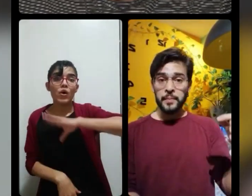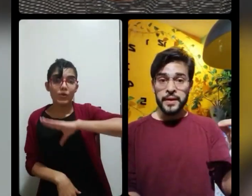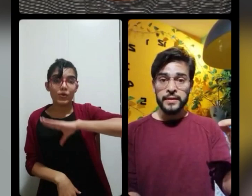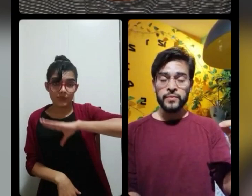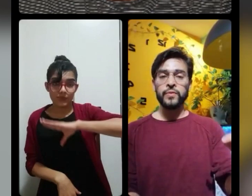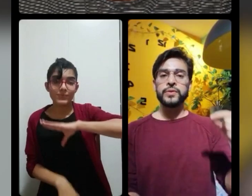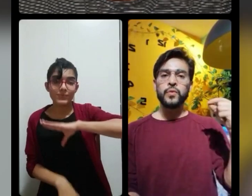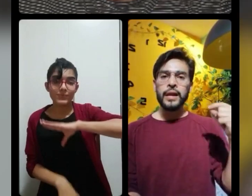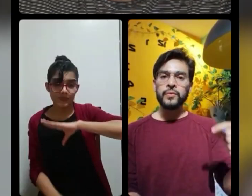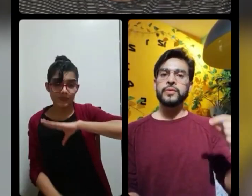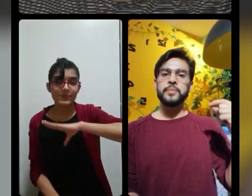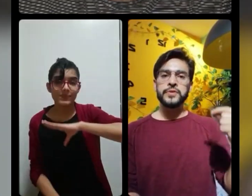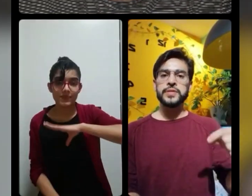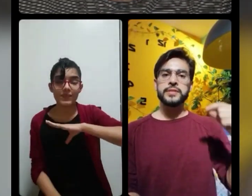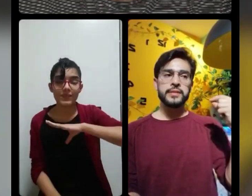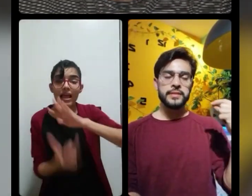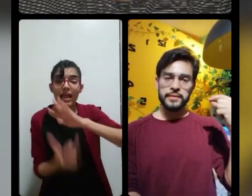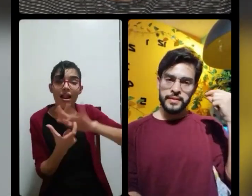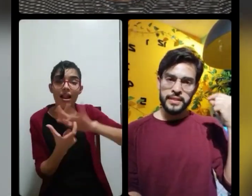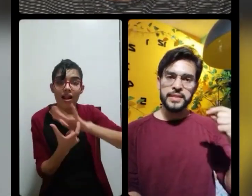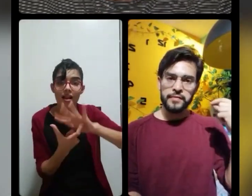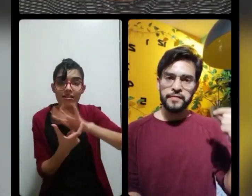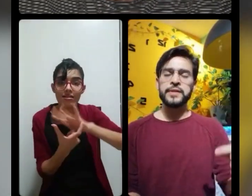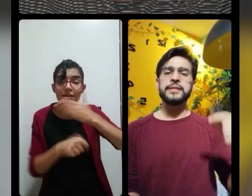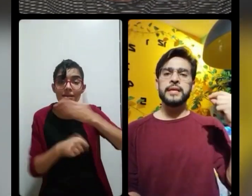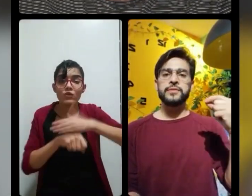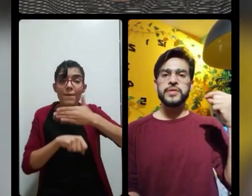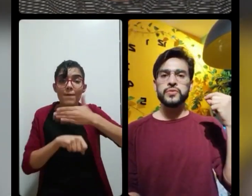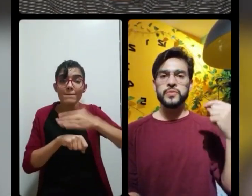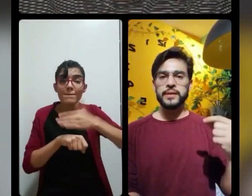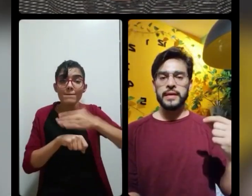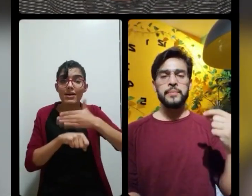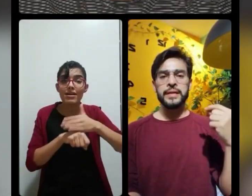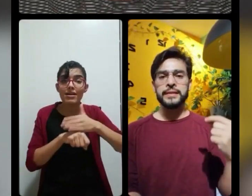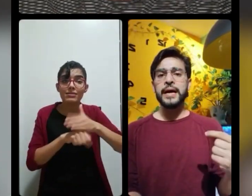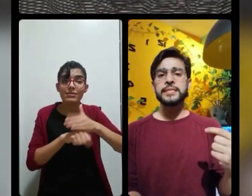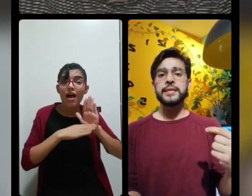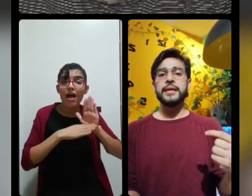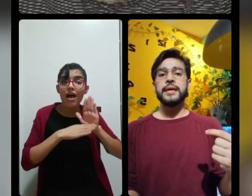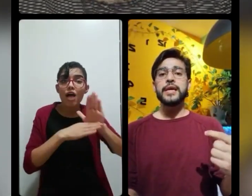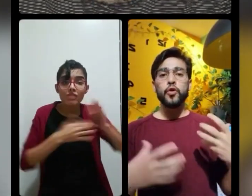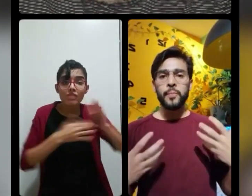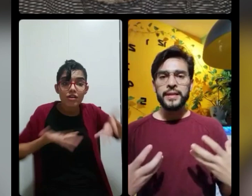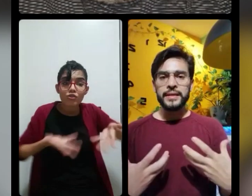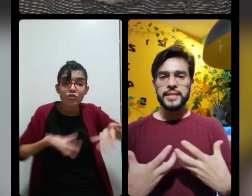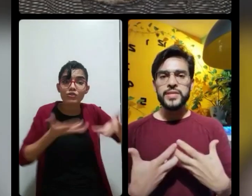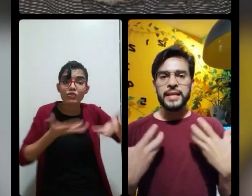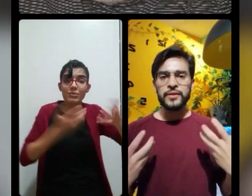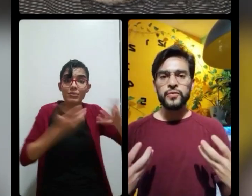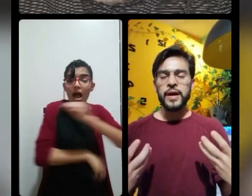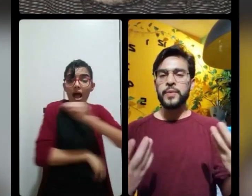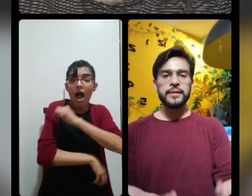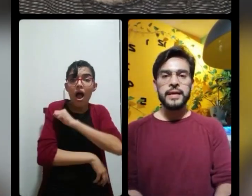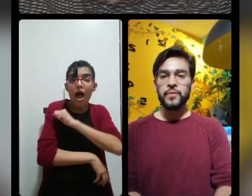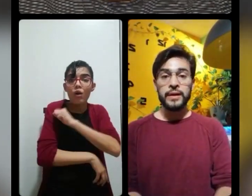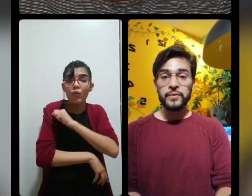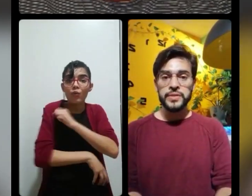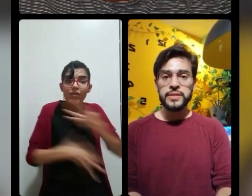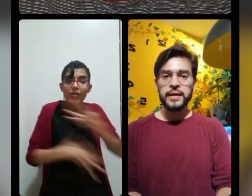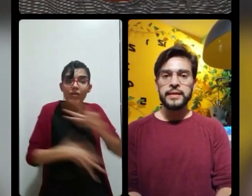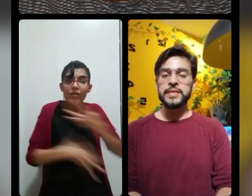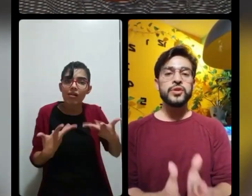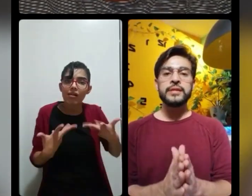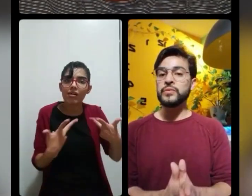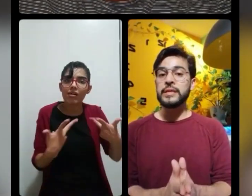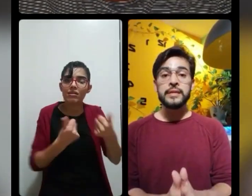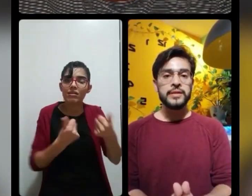um letramento onde o aluno ele possa se desenvolver dentro das suas habilidades e competência natural para lidar com a língua